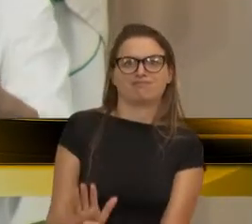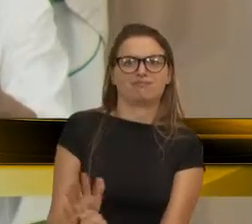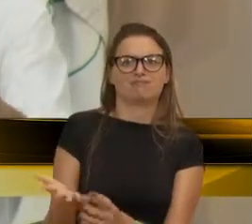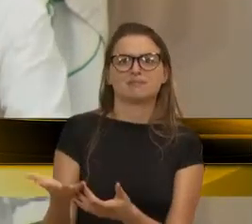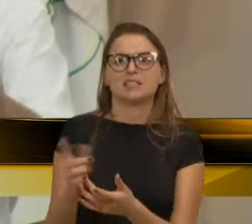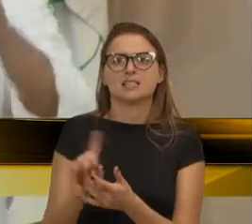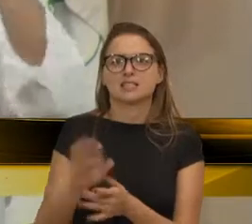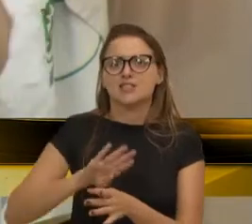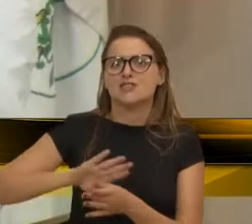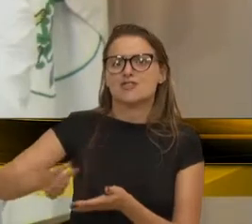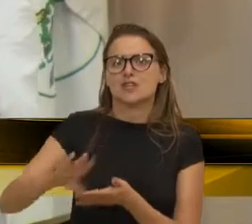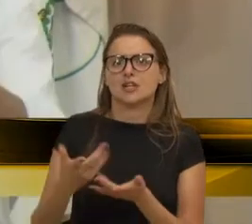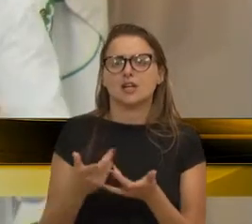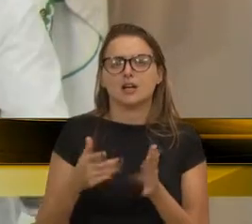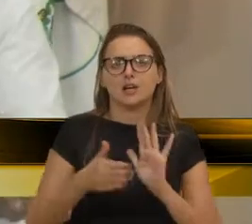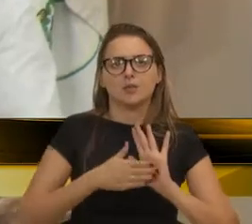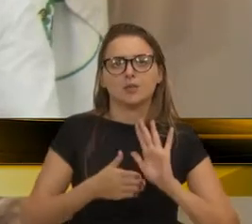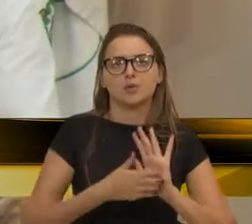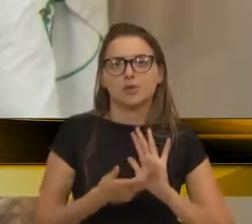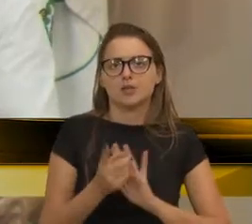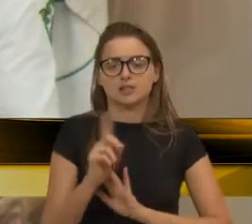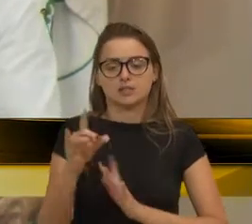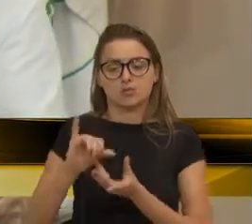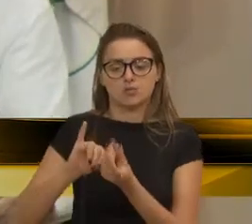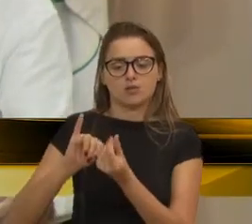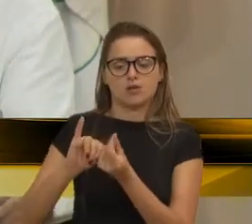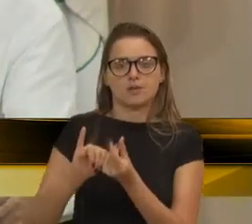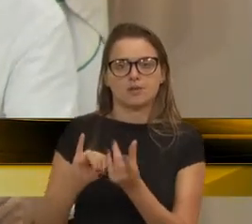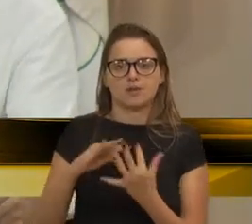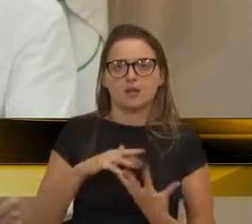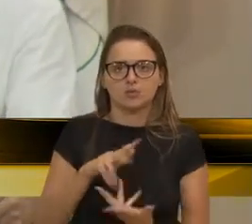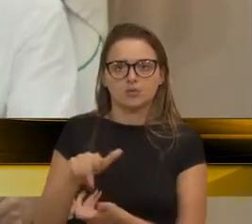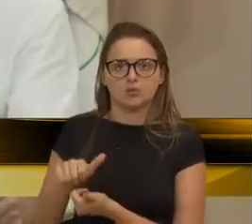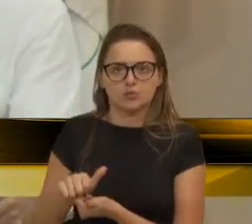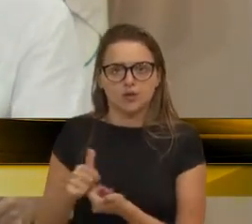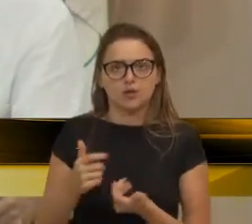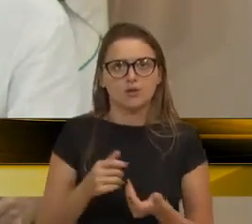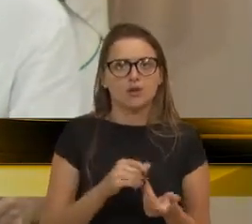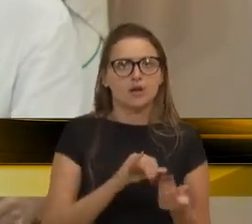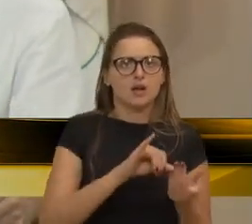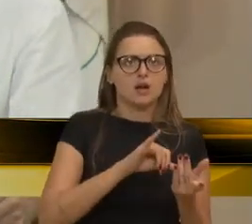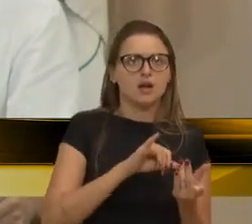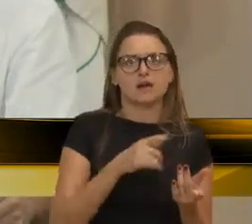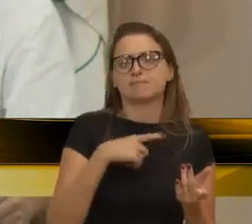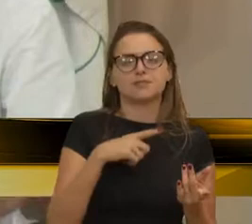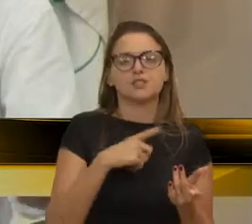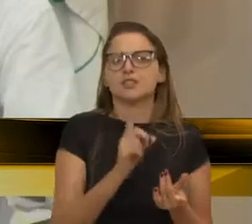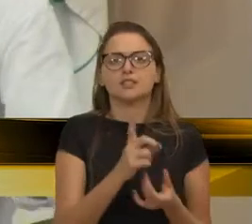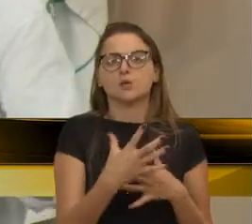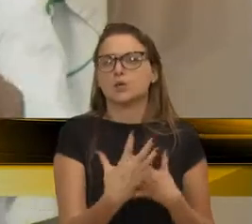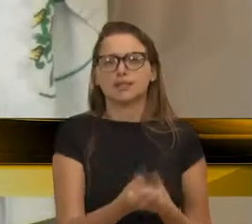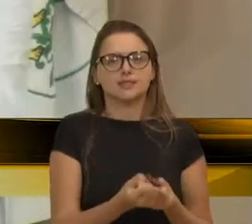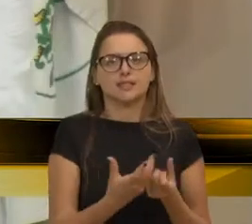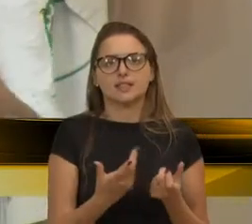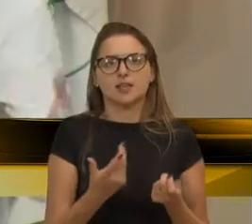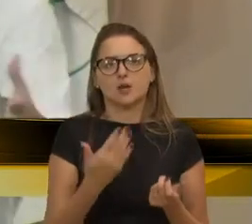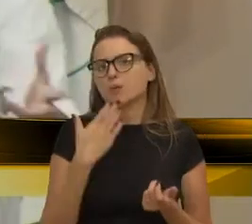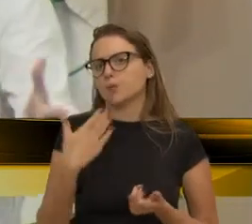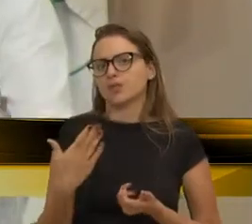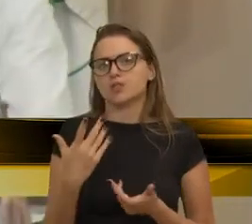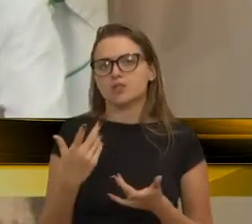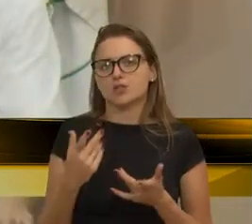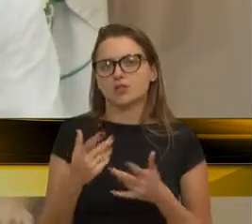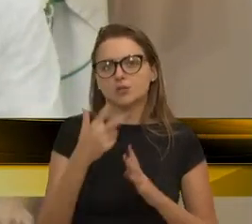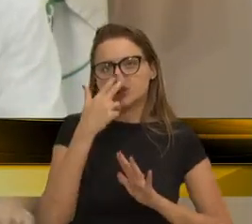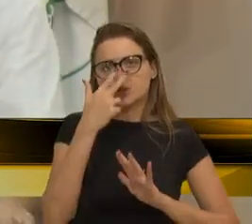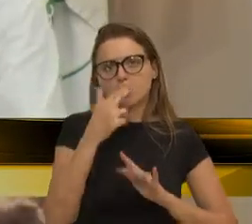que atende a agenda do capital internacional, a agenda do capital e jamais um apelo popular para uma